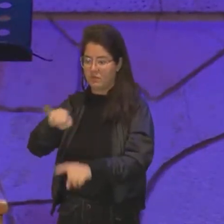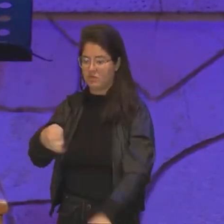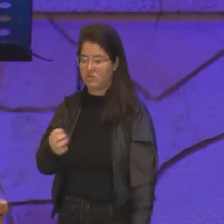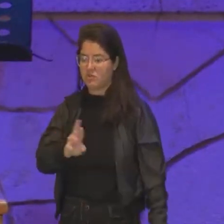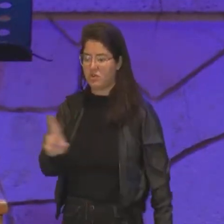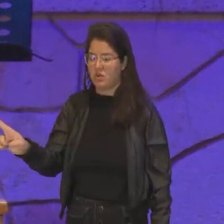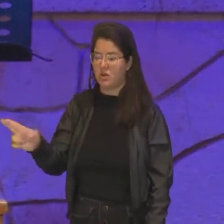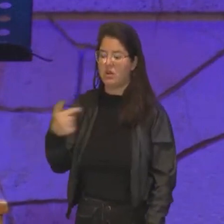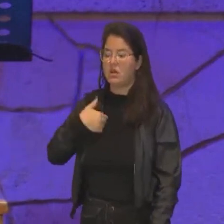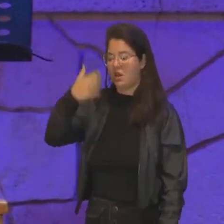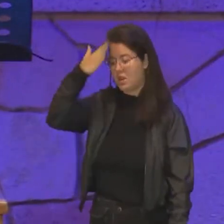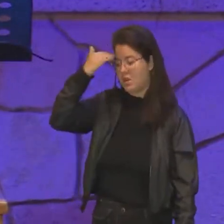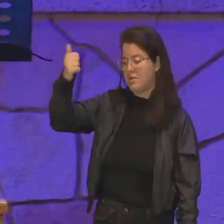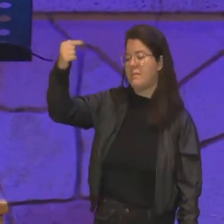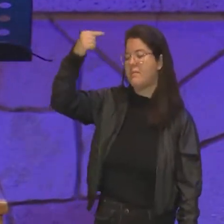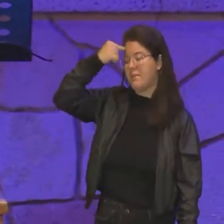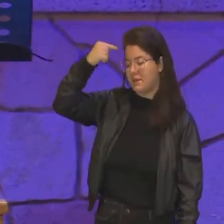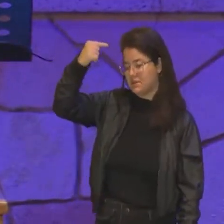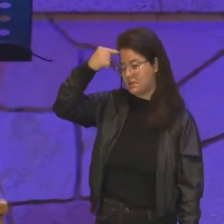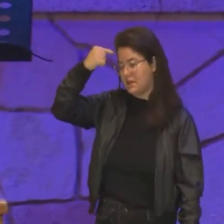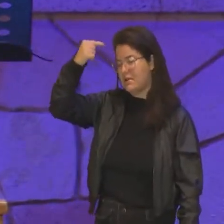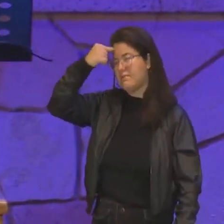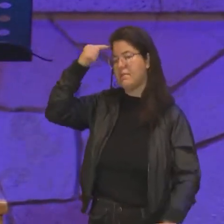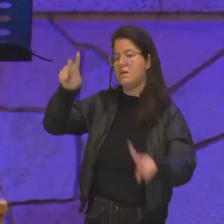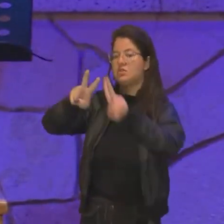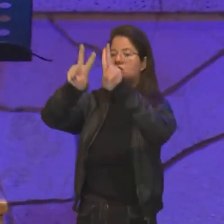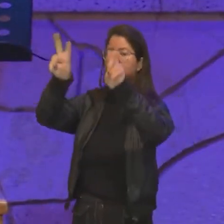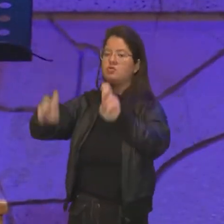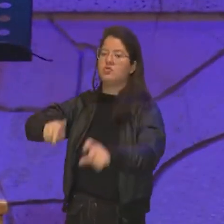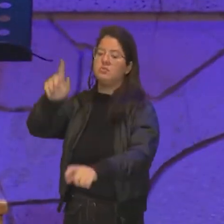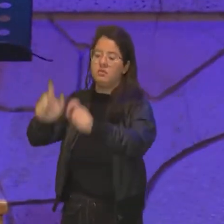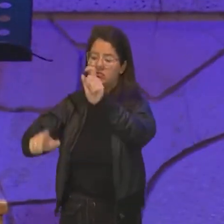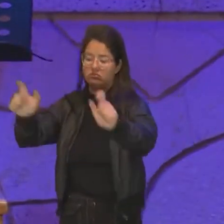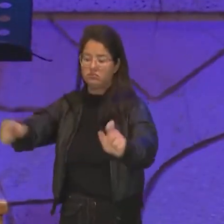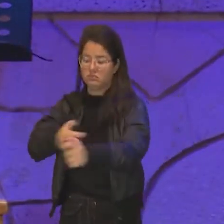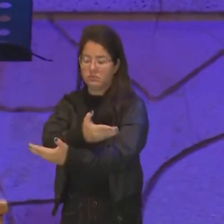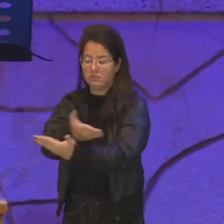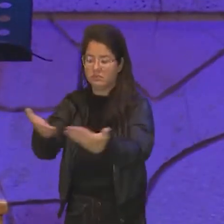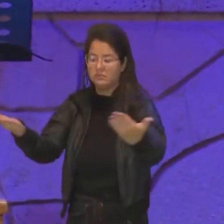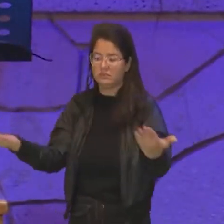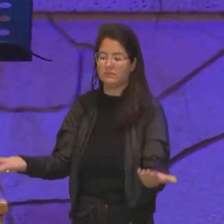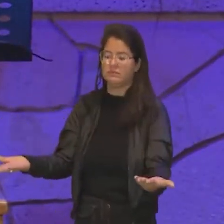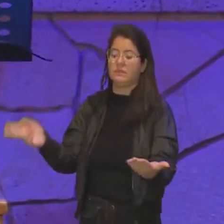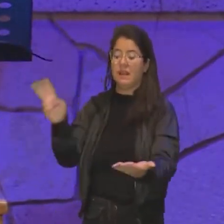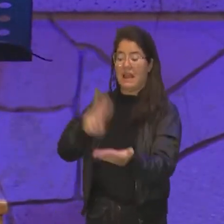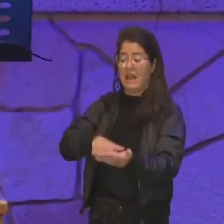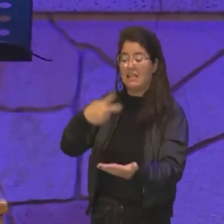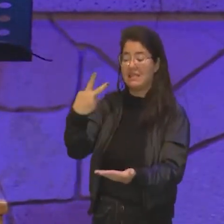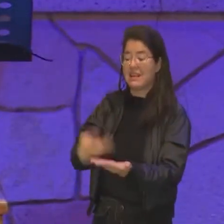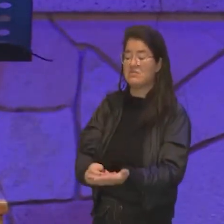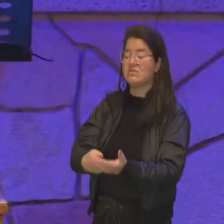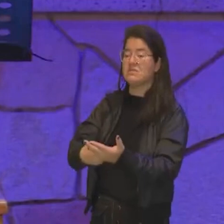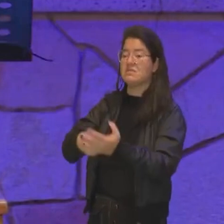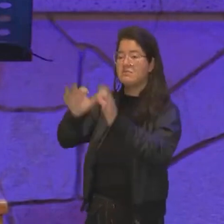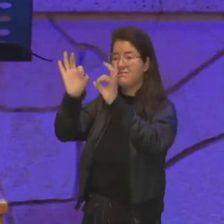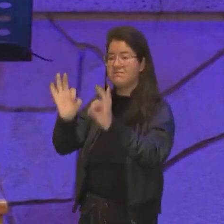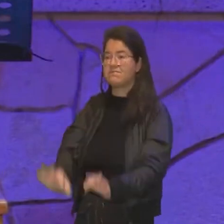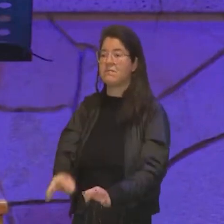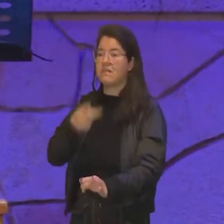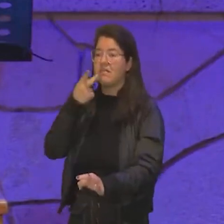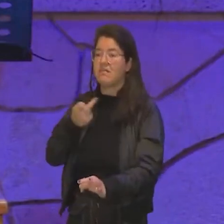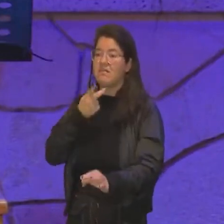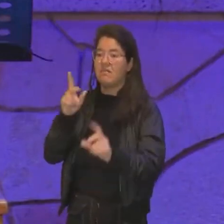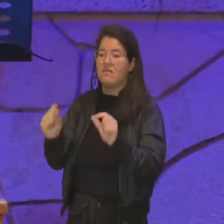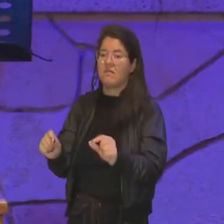eu sei os pensamentos que eu tenho a vosso respeito. A tradução fiel diz assim,